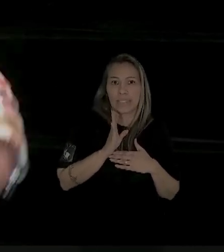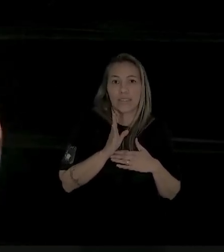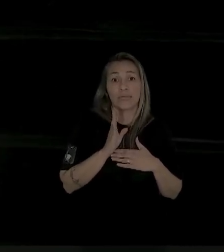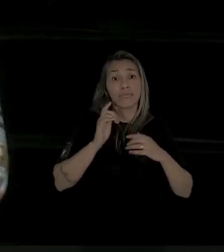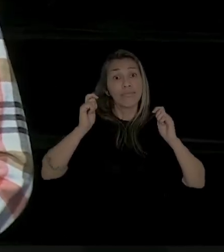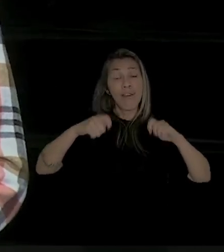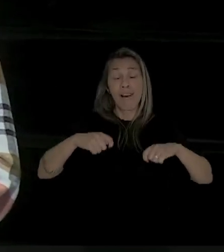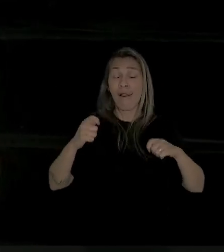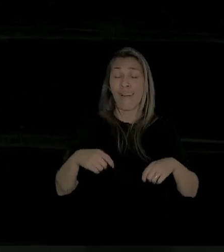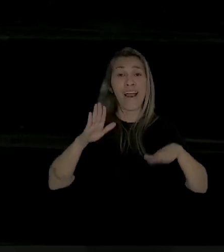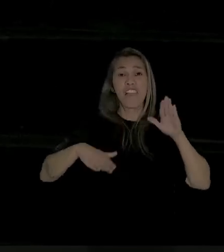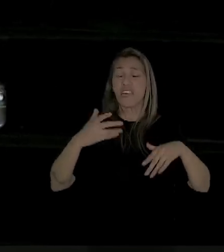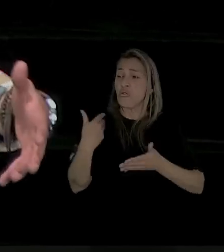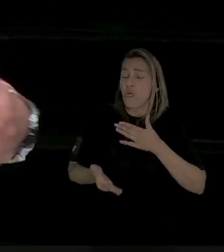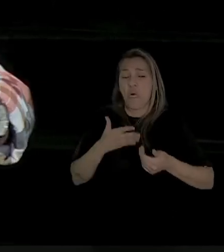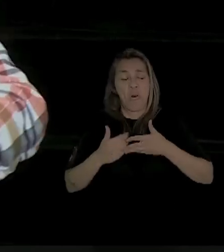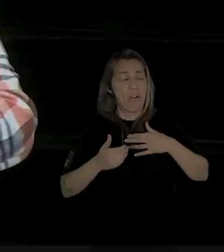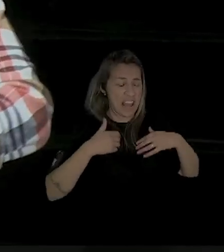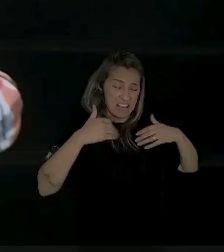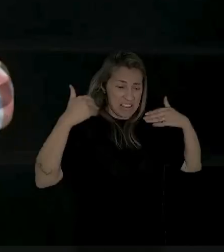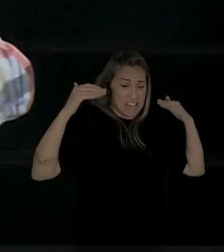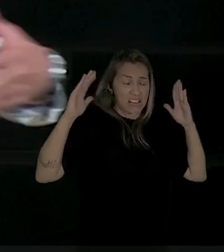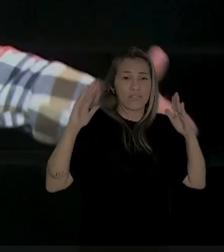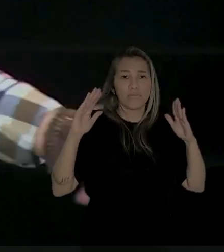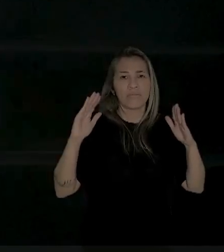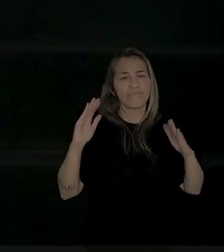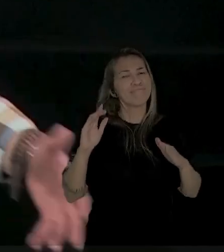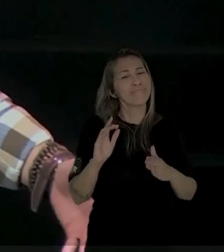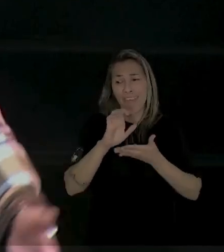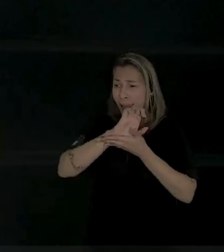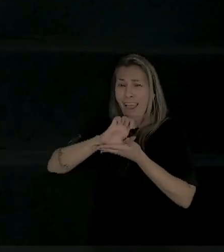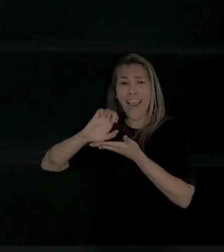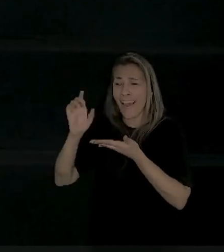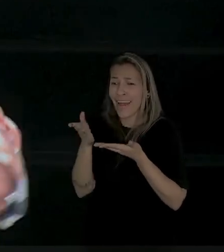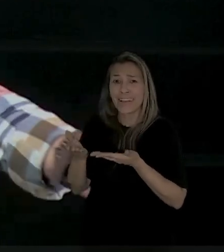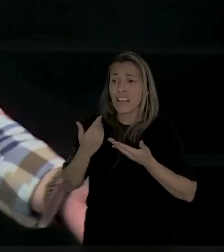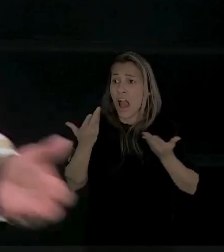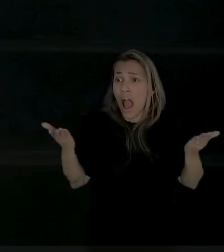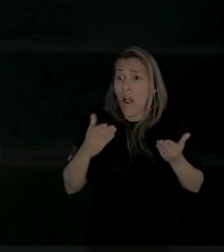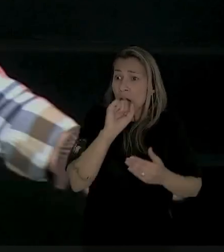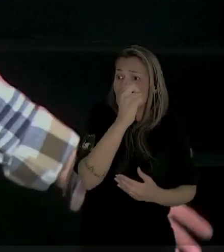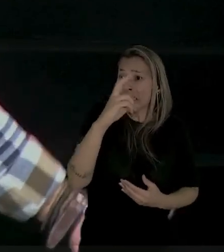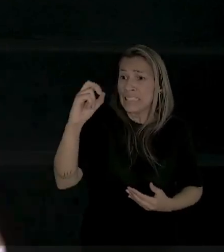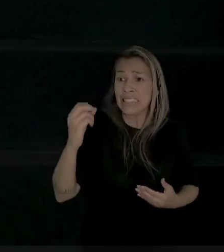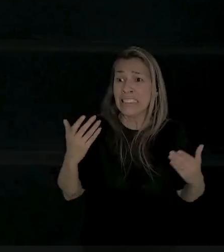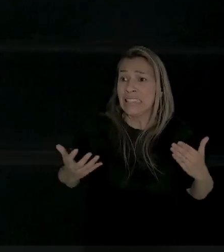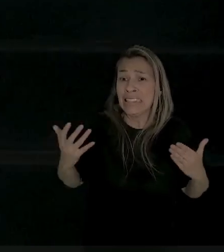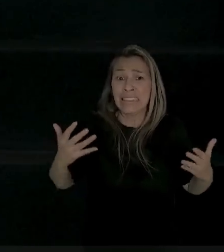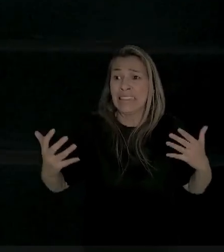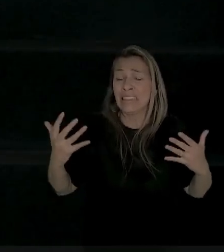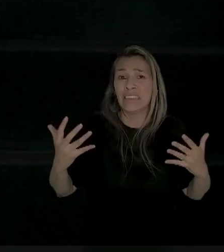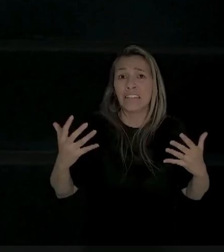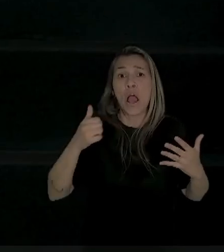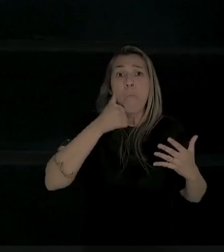mesmo? Aquele destemido Elias diante da multidão, agora está fugindo diante de um recado de uma